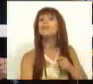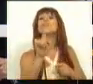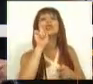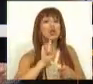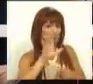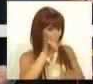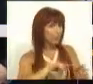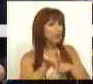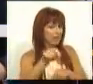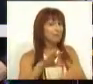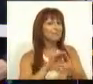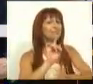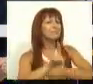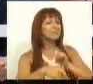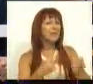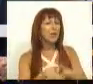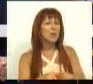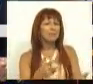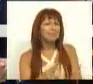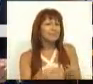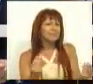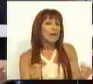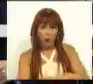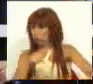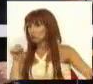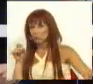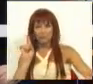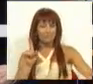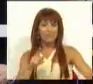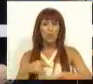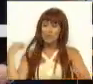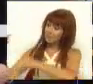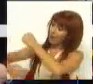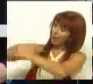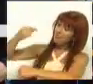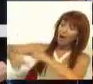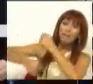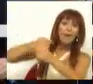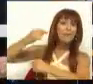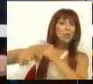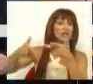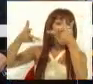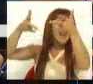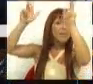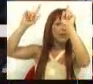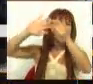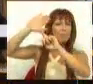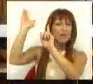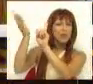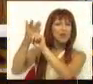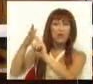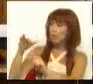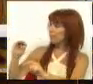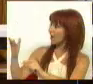Deputada, correspondem a uma verdadeira ruptura com a tradição do liberalismo penal a que o